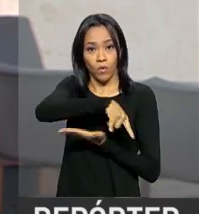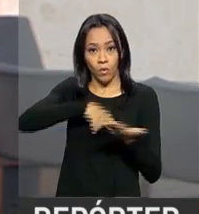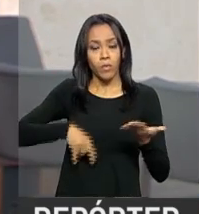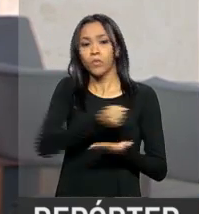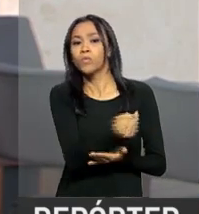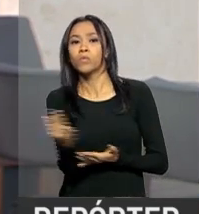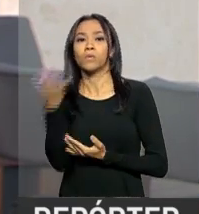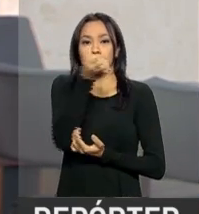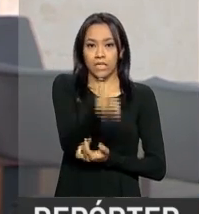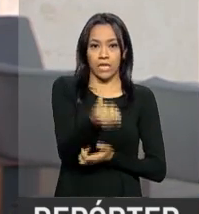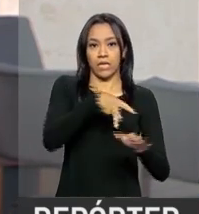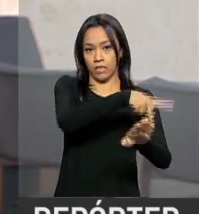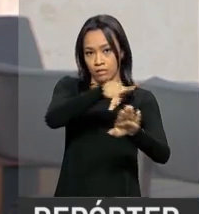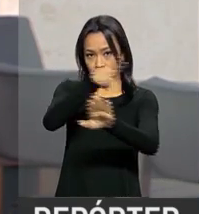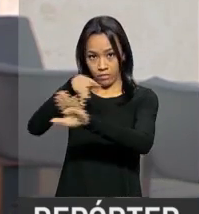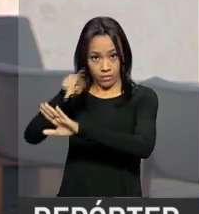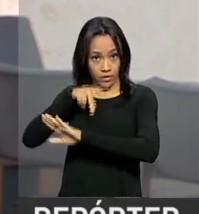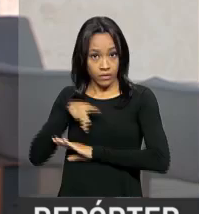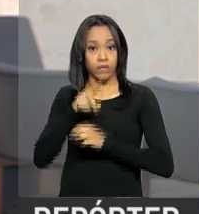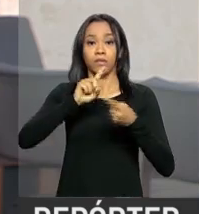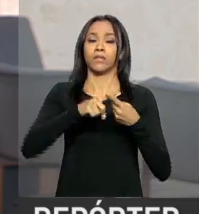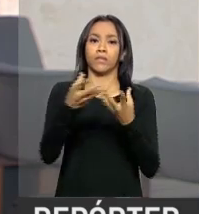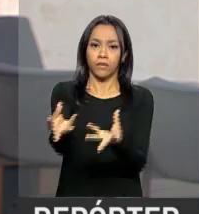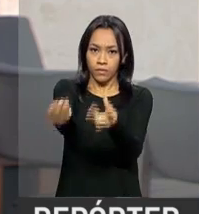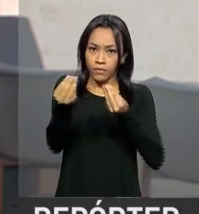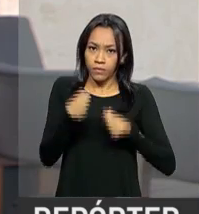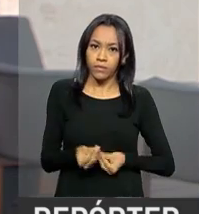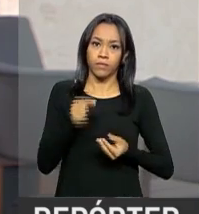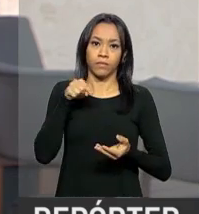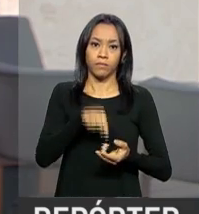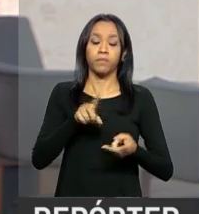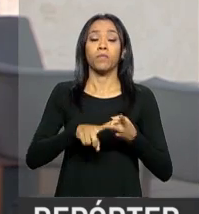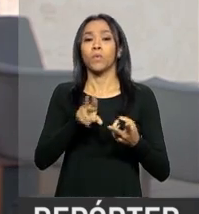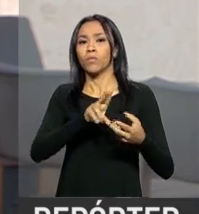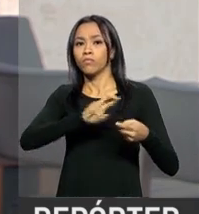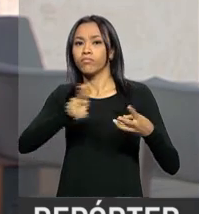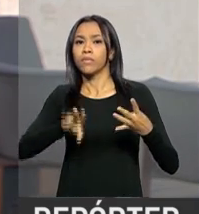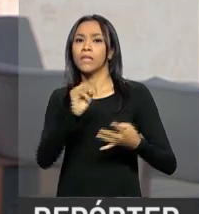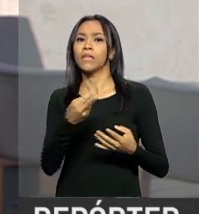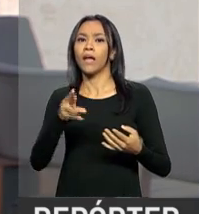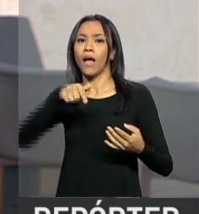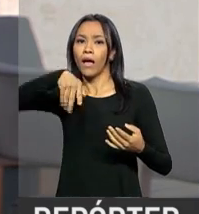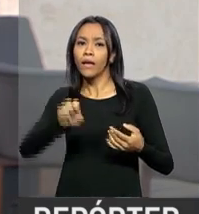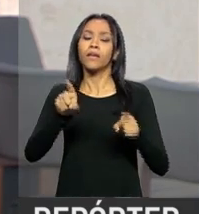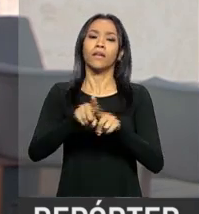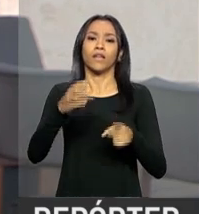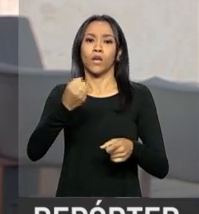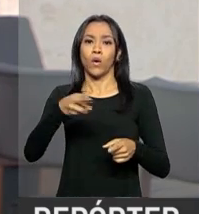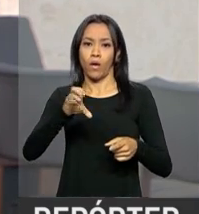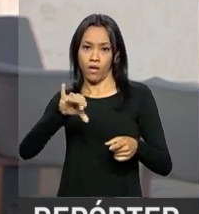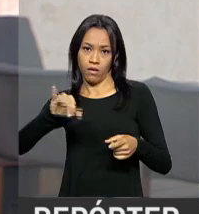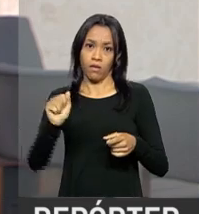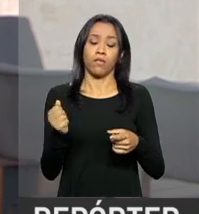de 6 países: República Democrática do Congo, Namíbia, Iraque, Paquistão, Croácia e Grécia.